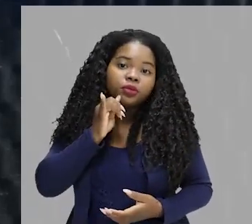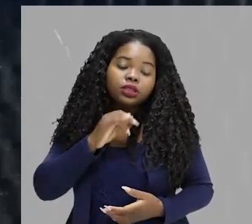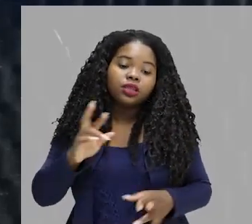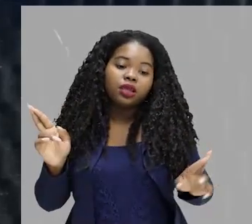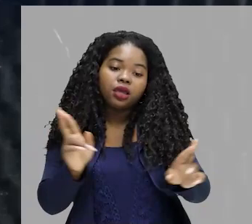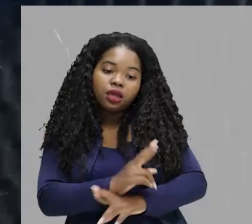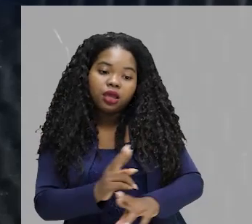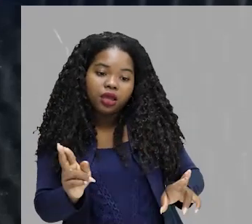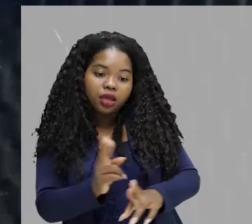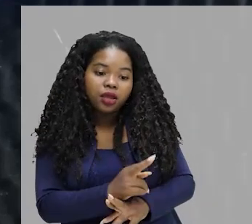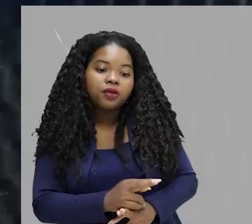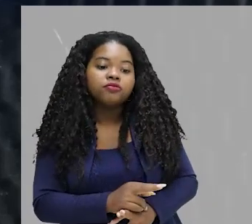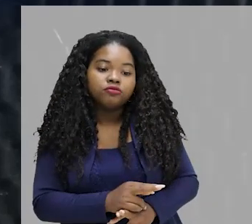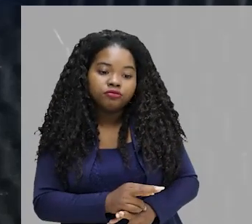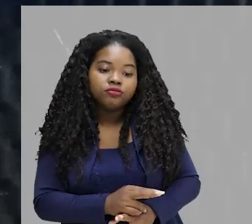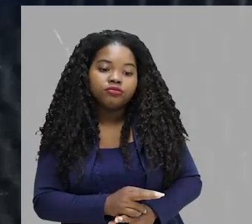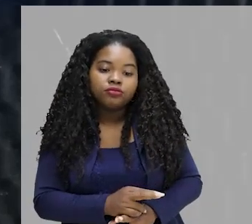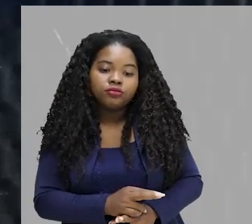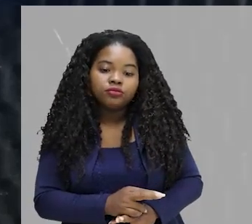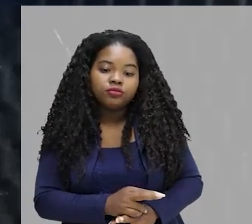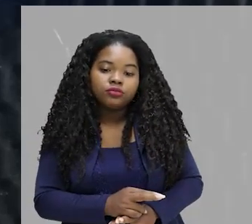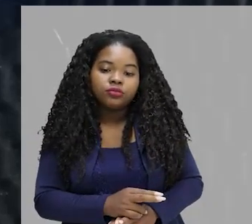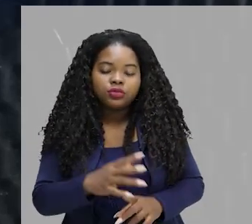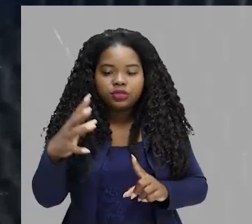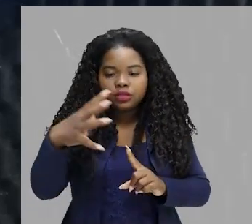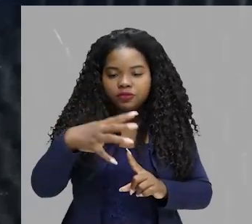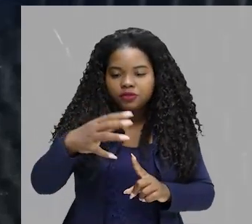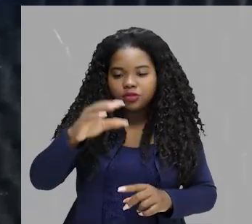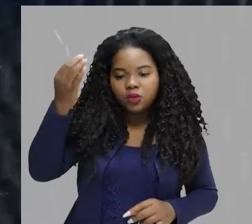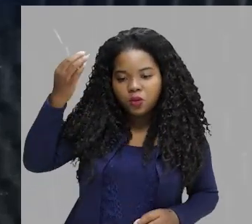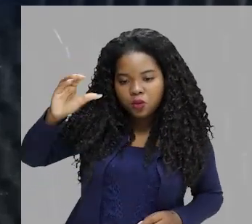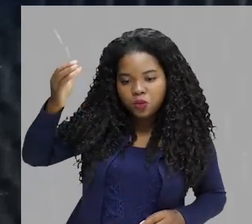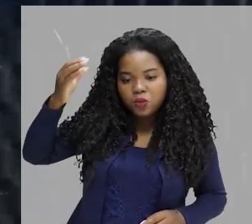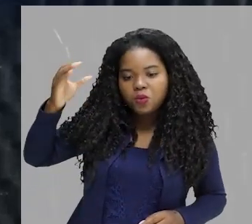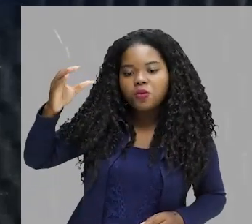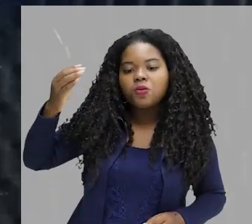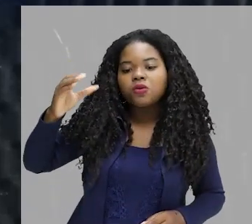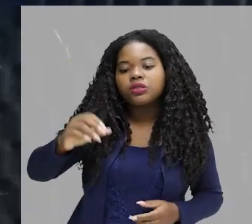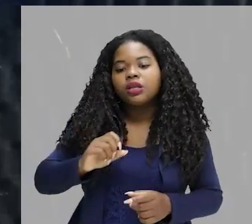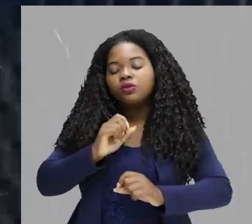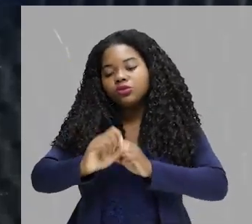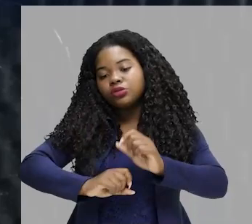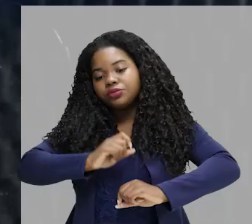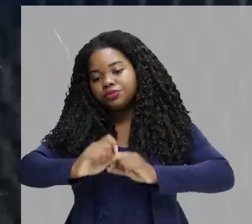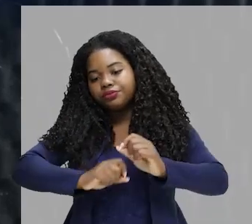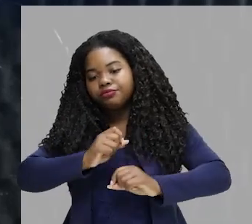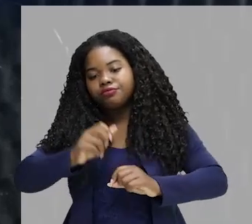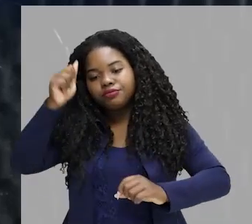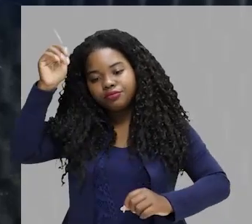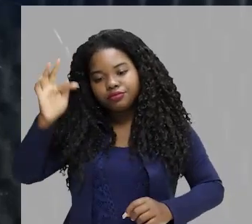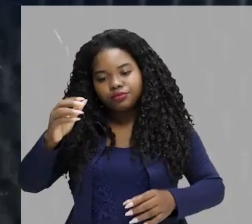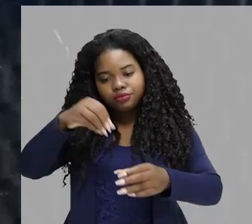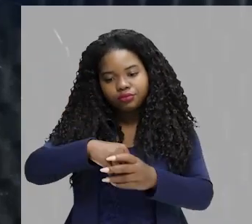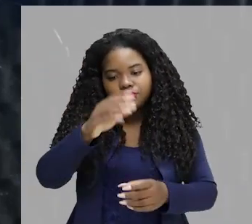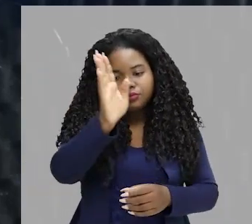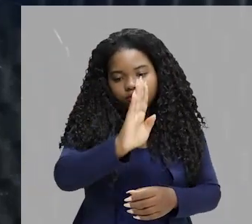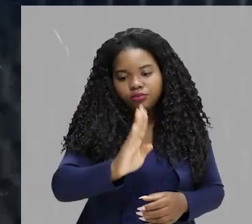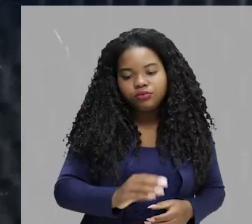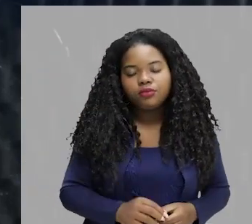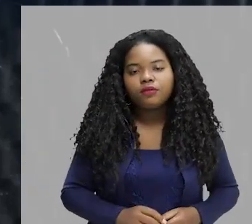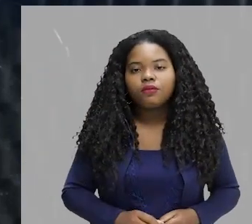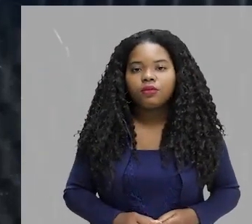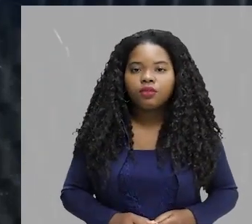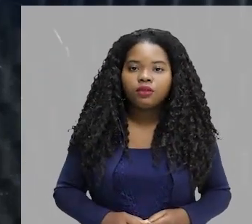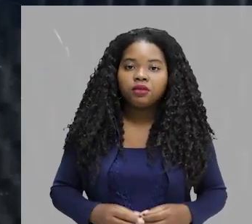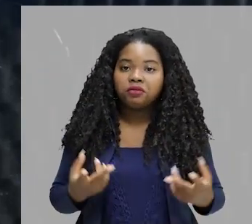referência desse ritmo como algo que é da influência cultural de matriz africana dentro da cultura brasileira, certo?